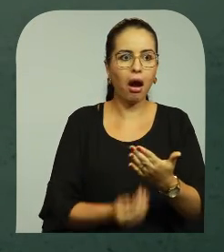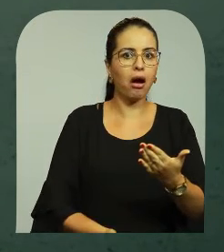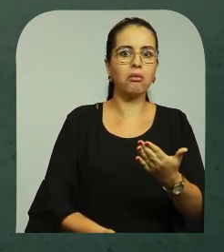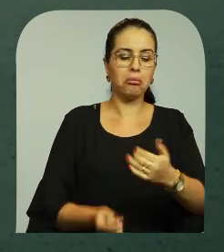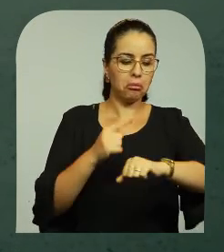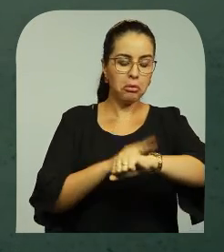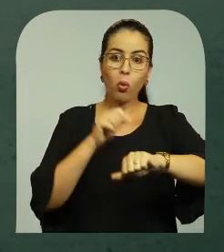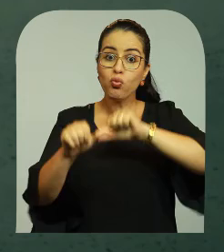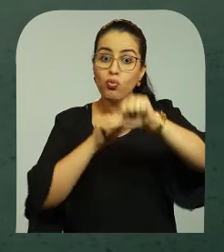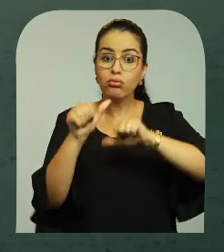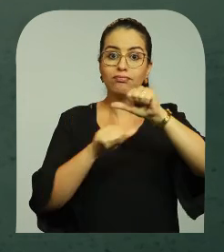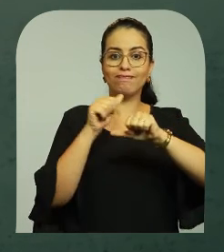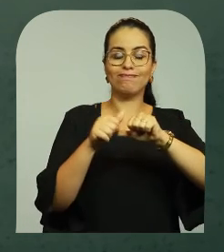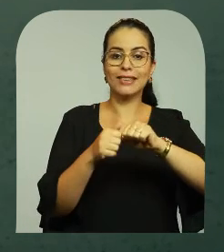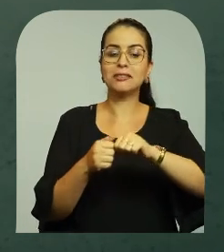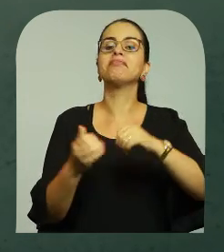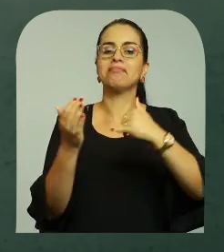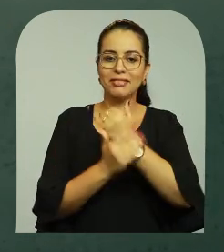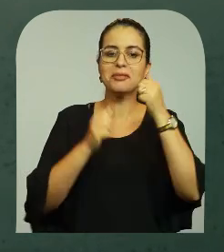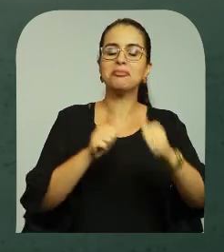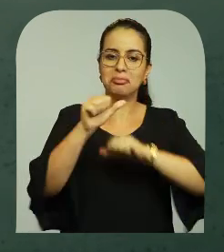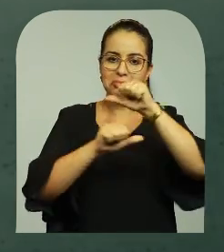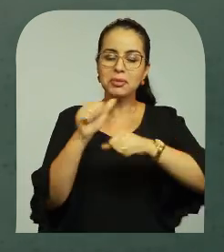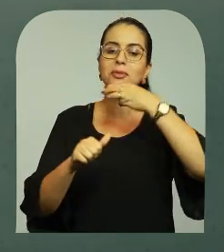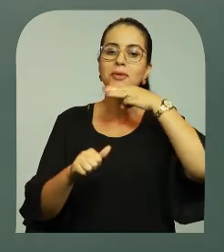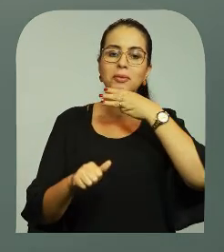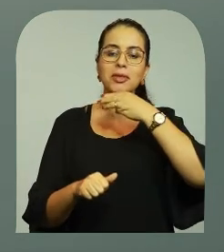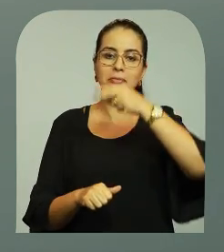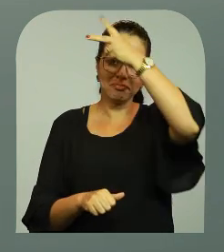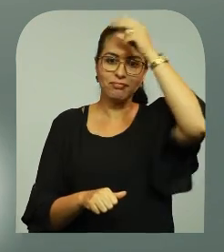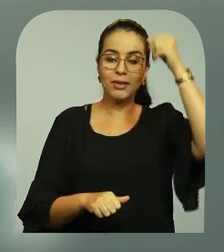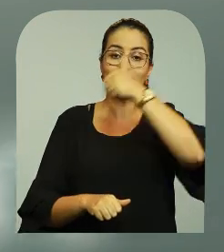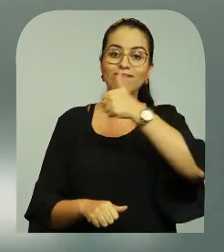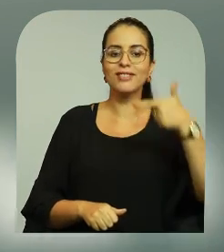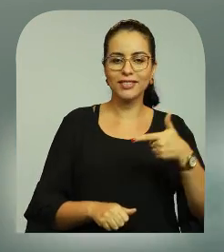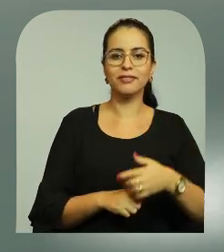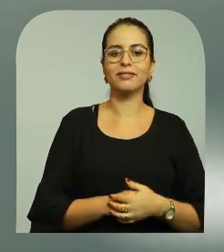no mesmo lugar. Hora de mudar isso. Itabuna tem jeito. Doutor Mangabeira, prefeito. 12.